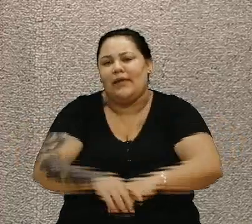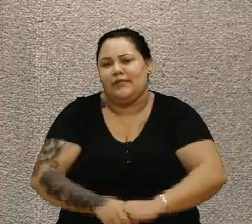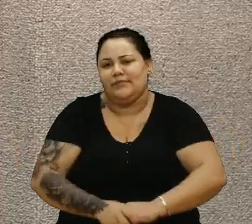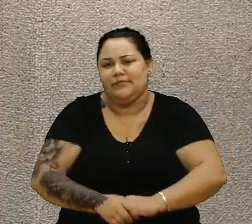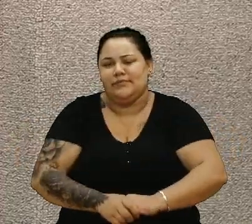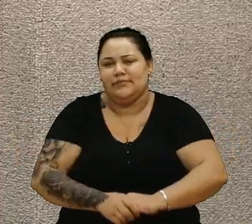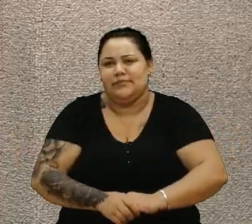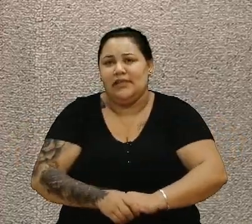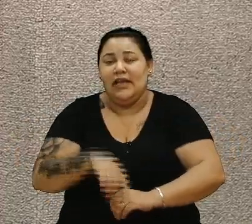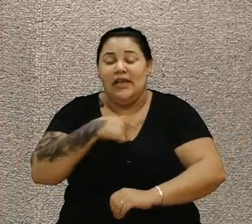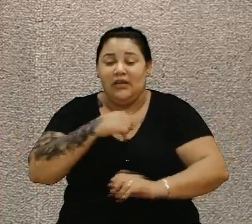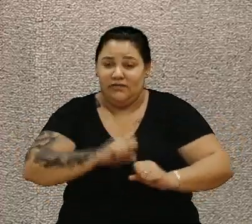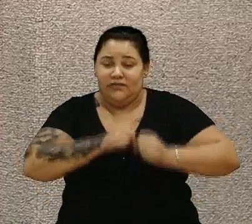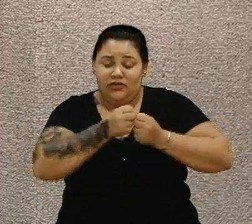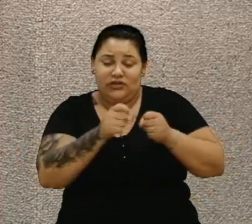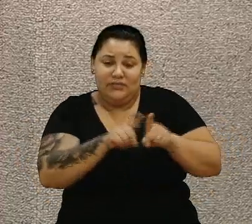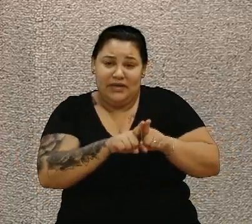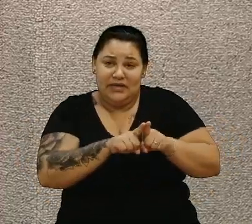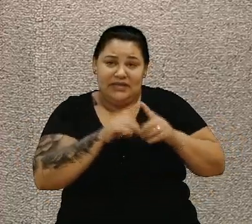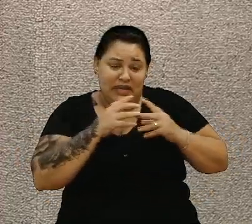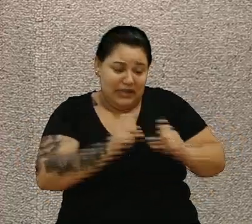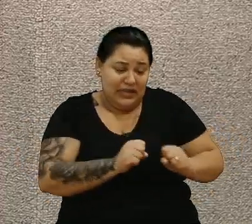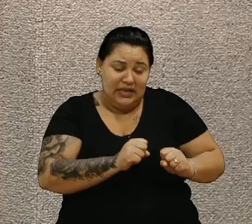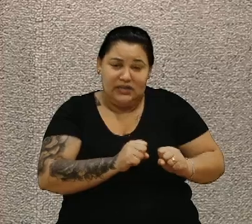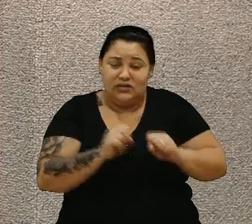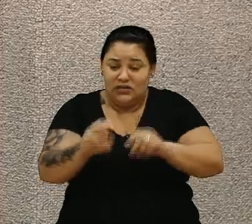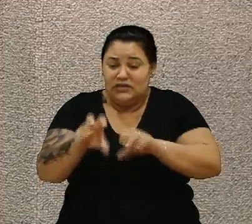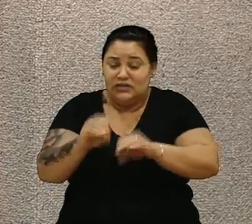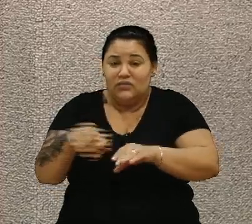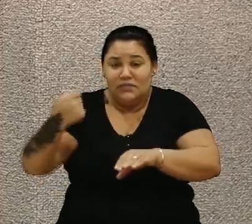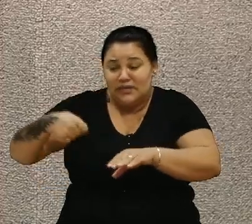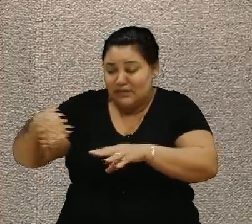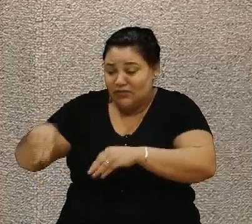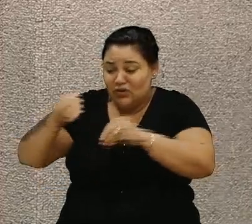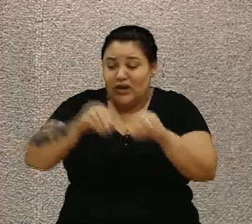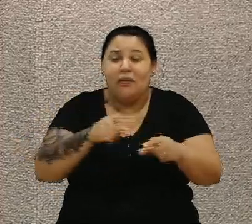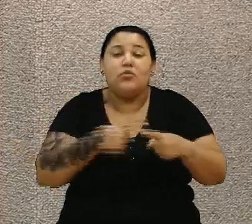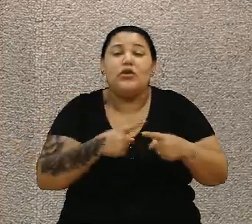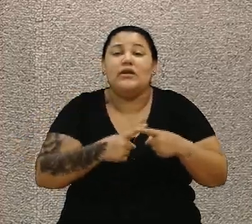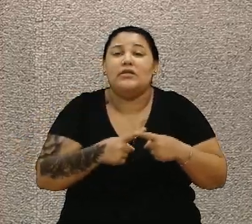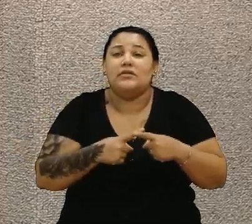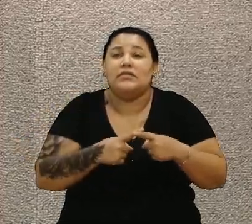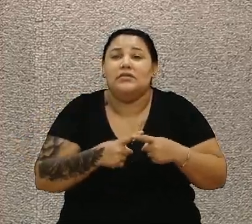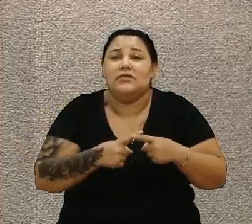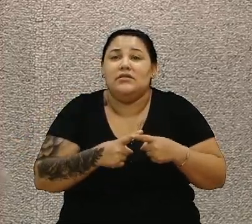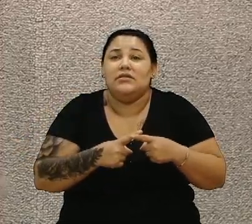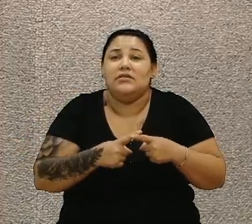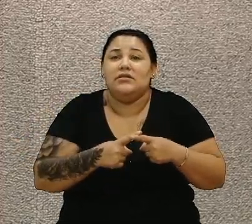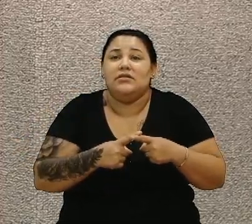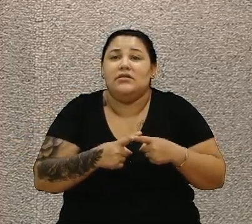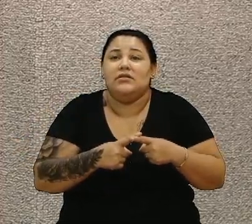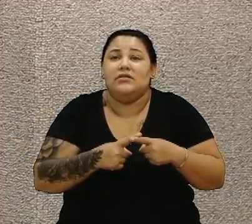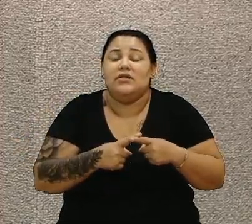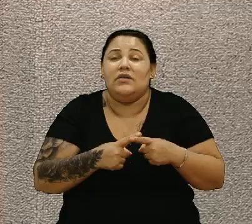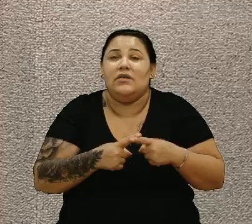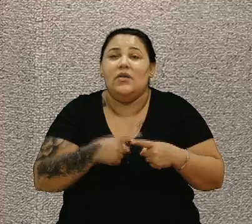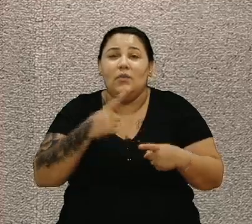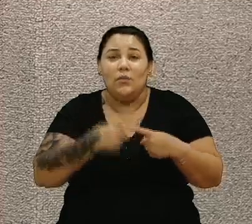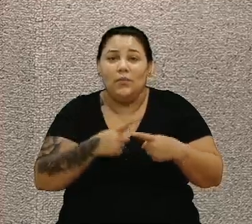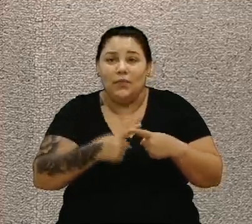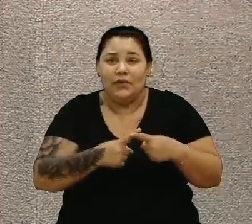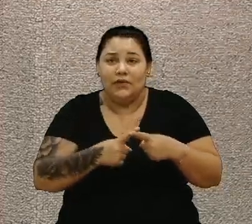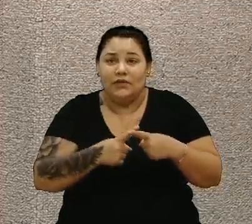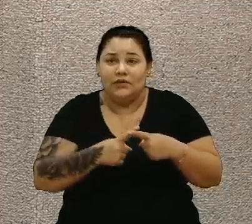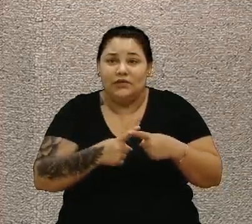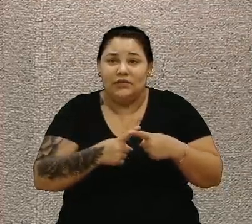inclusive, que a Secretaria de Educação tinha que se transferir para lá, vereador Cristiano, porque ela viabiliza o mercado público. A transferência